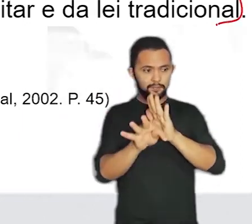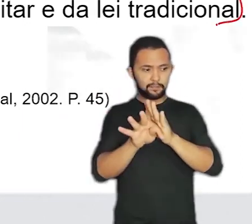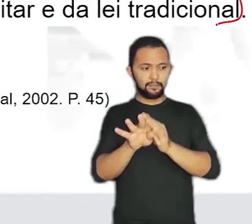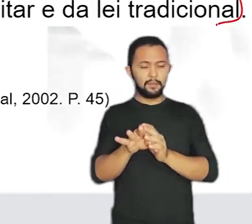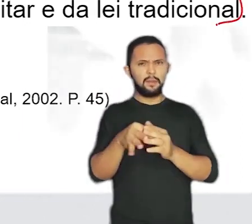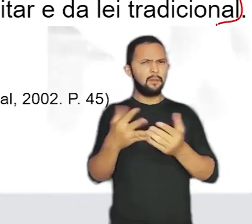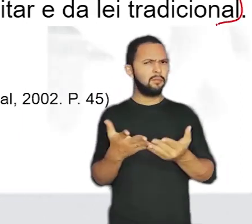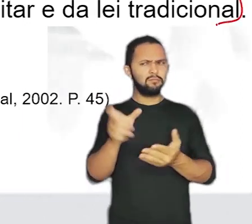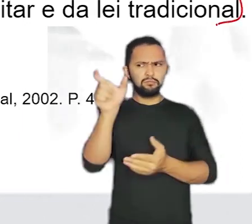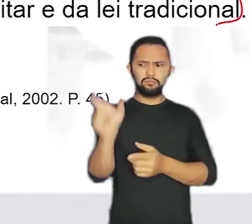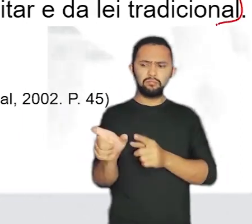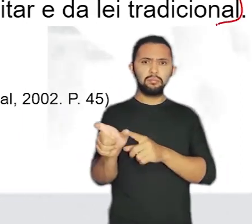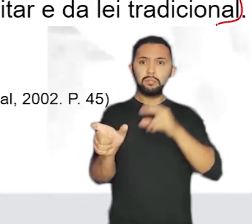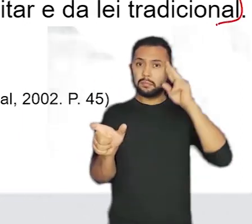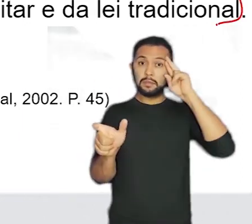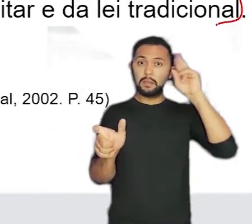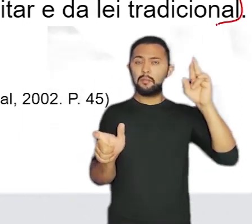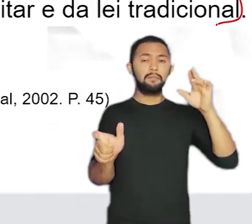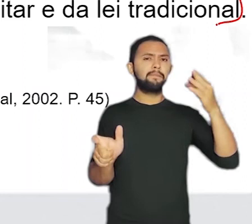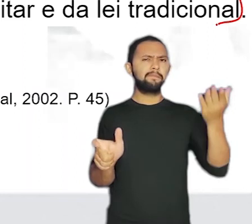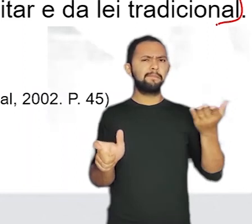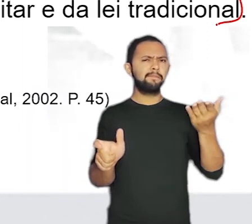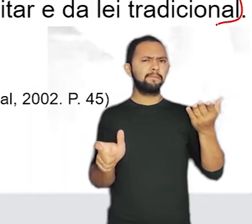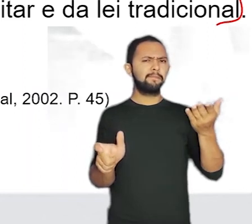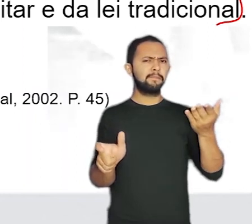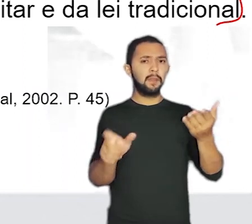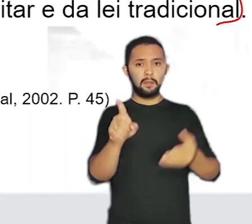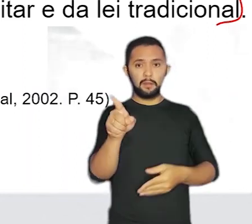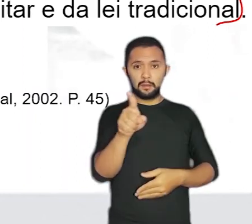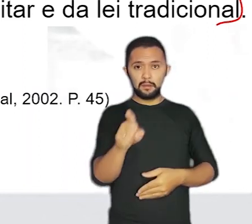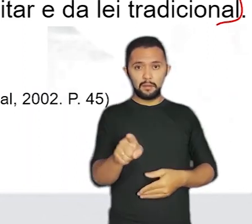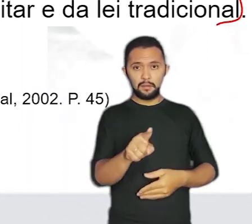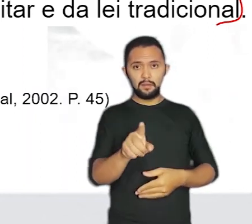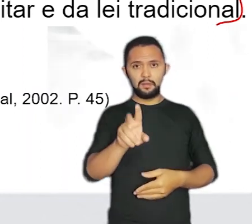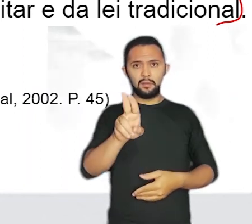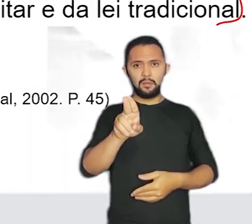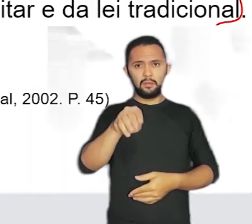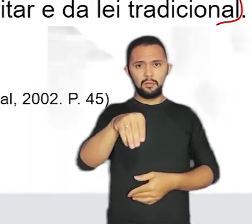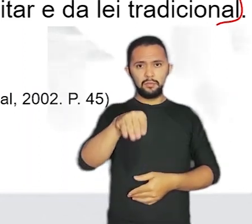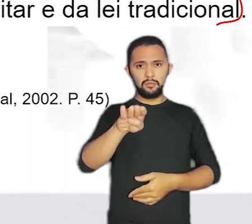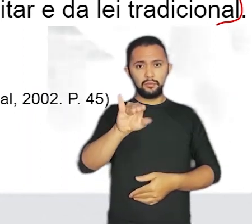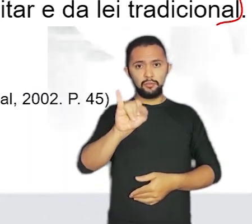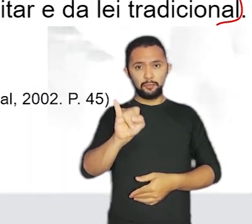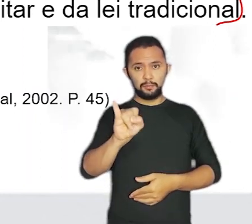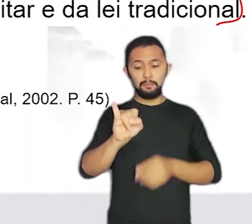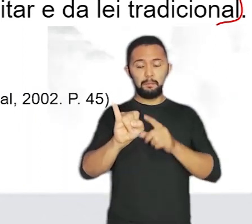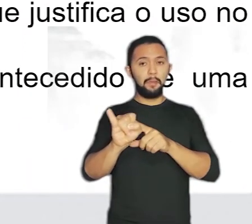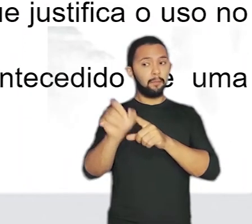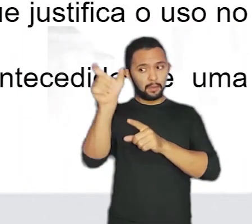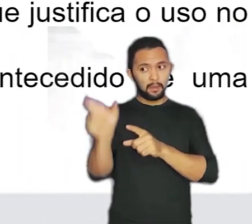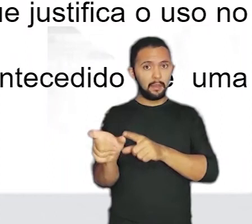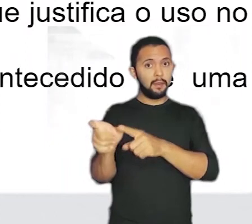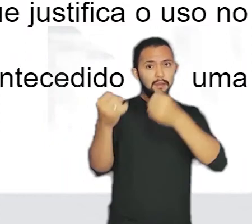tradicional. Quem é o senhor da força militar e da lei tradicional? É o zumbi, né? Então é uma explicação de quem é o